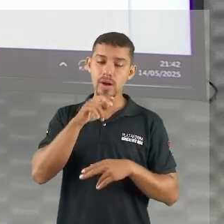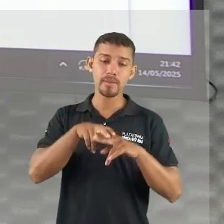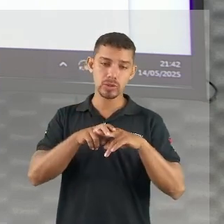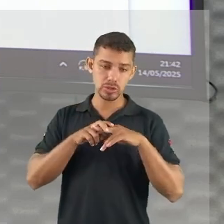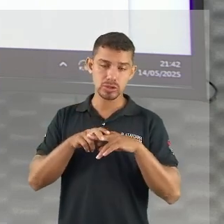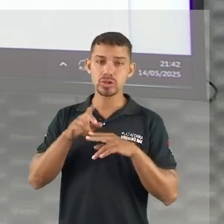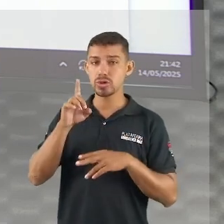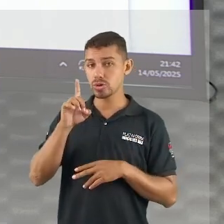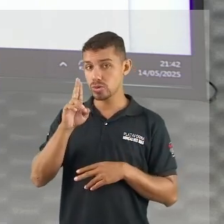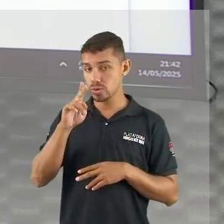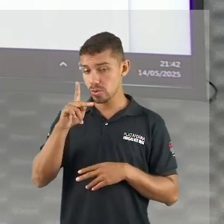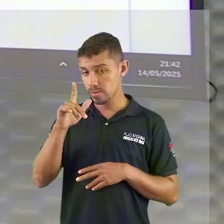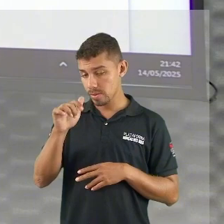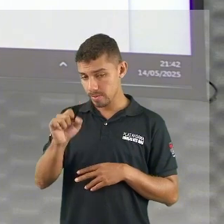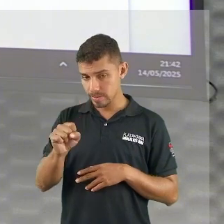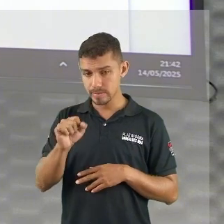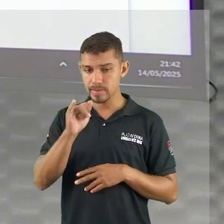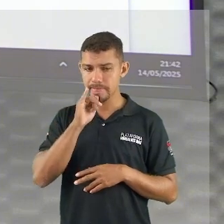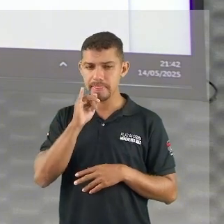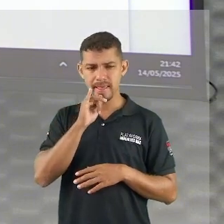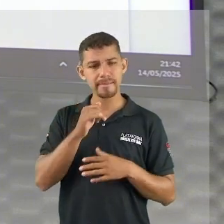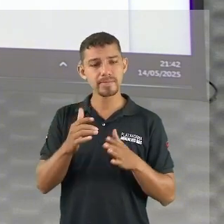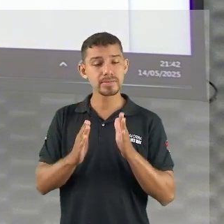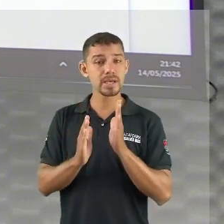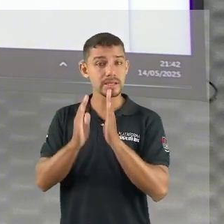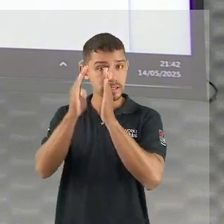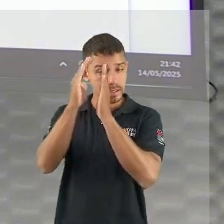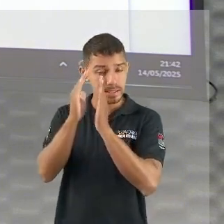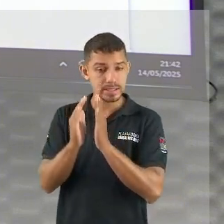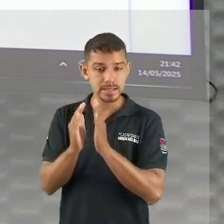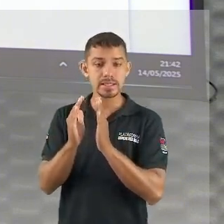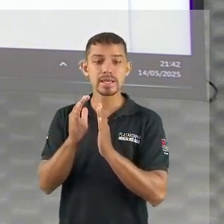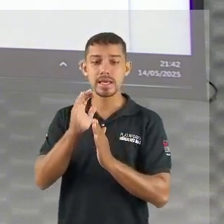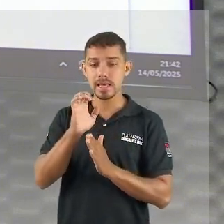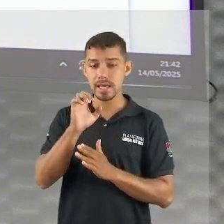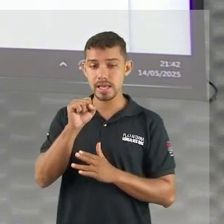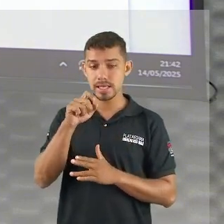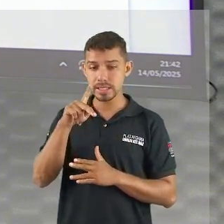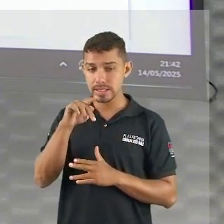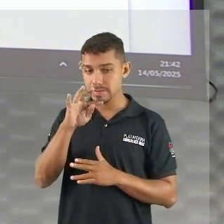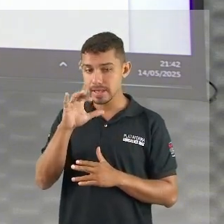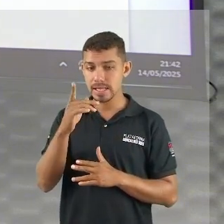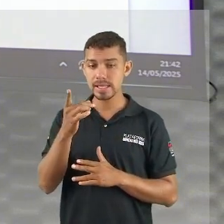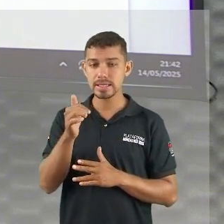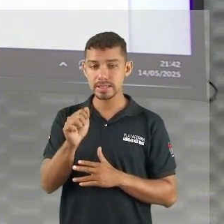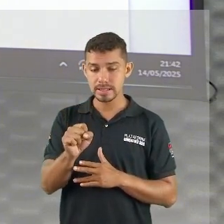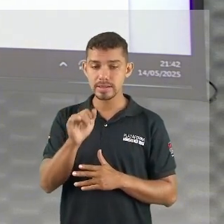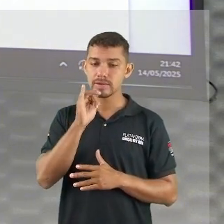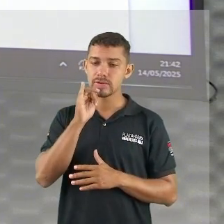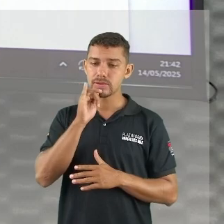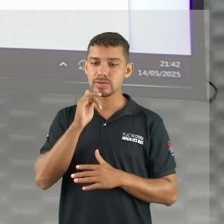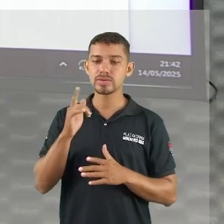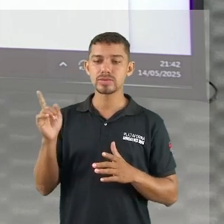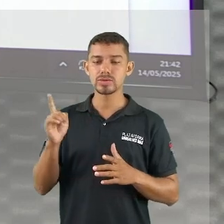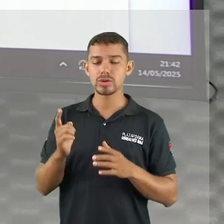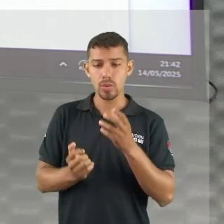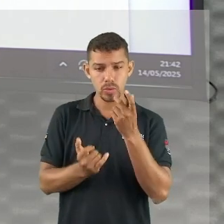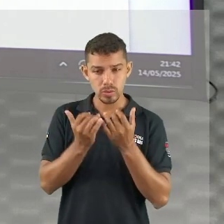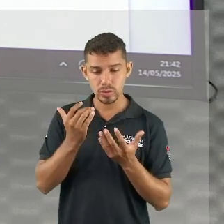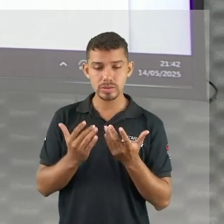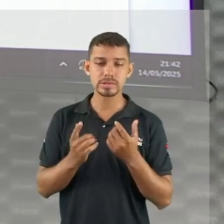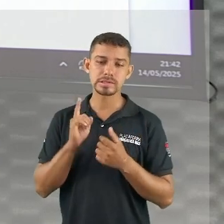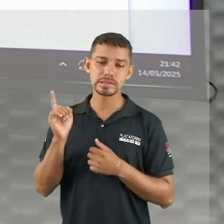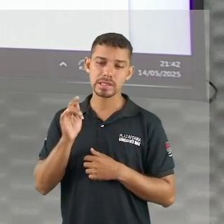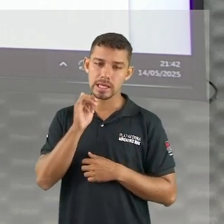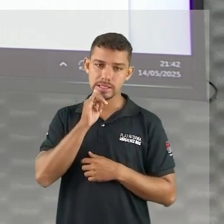paredes duplas. Paredes internas espelhadas. Porque, se eu colocar o líquido aqui dentro, um líquido aquecido, por